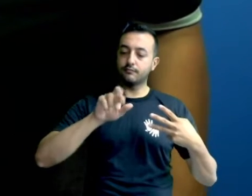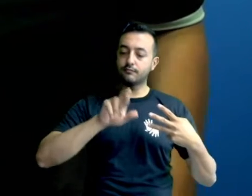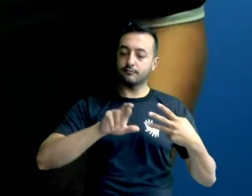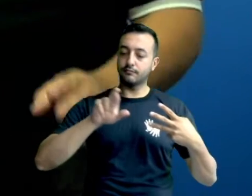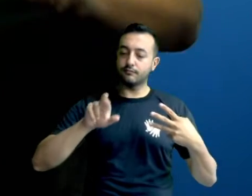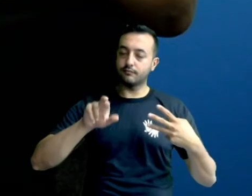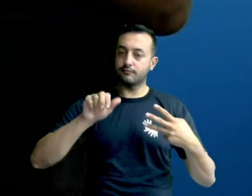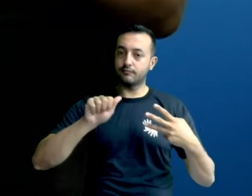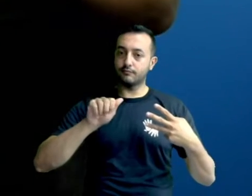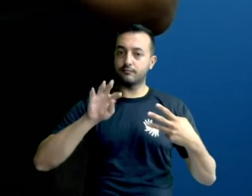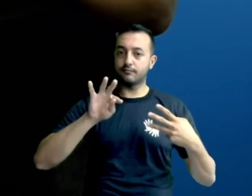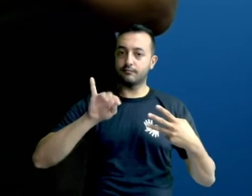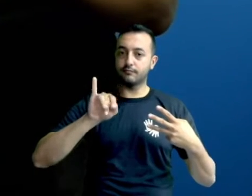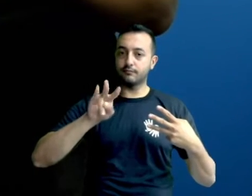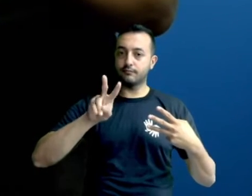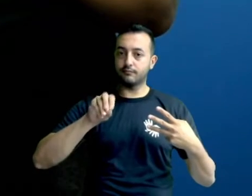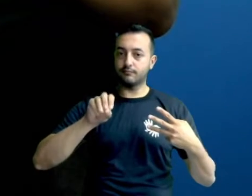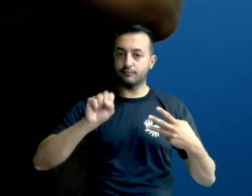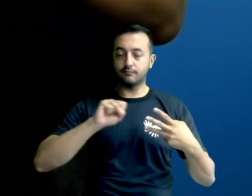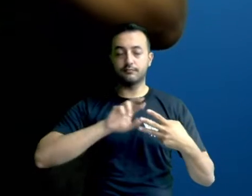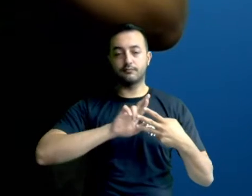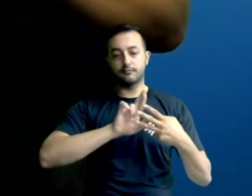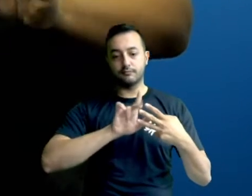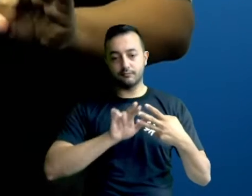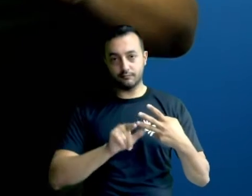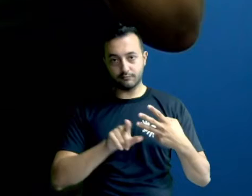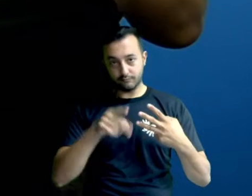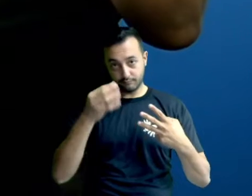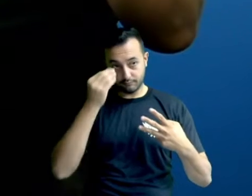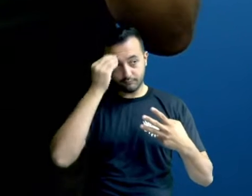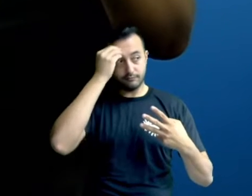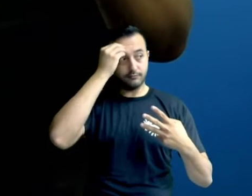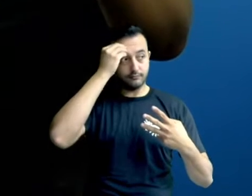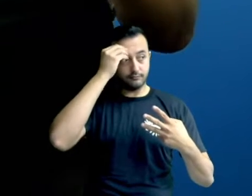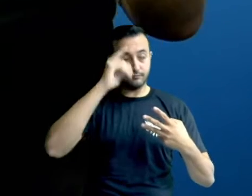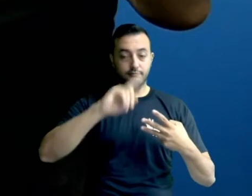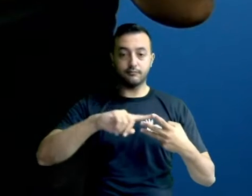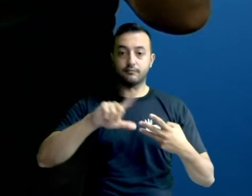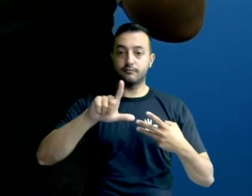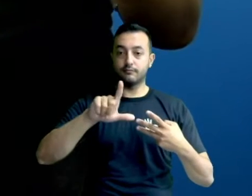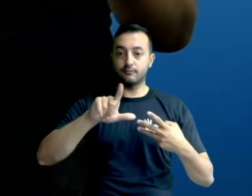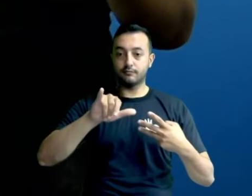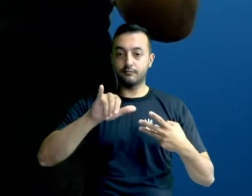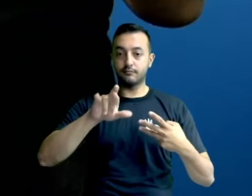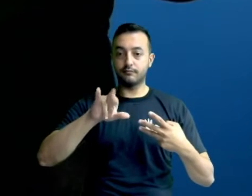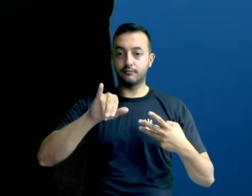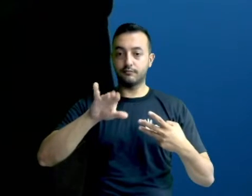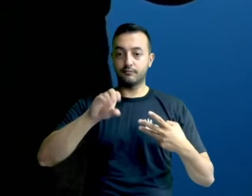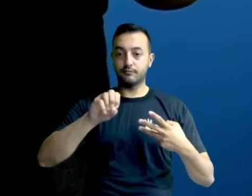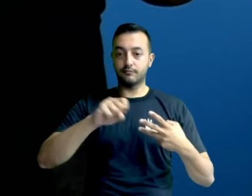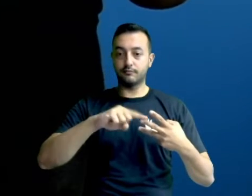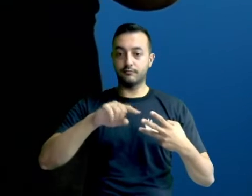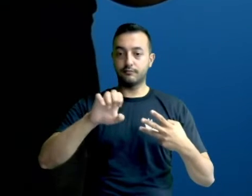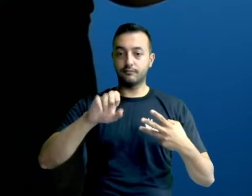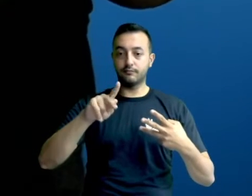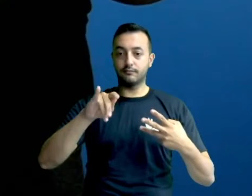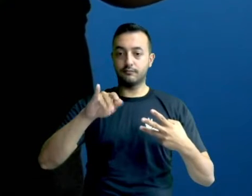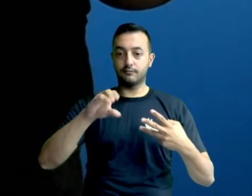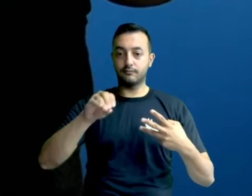narrativos, tá bom? 3 gêneros de poema, só para gravar. Líricos, épicos